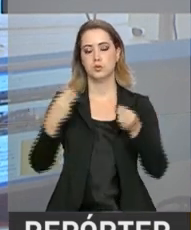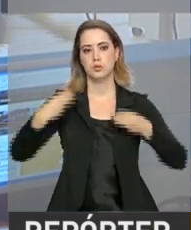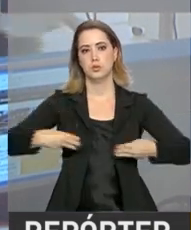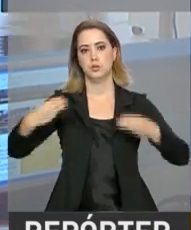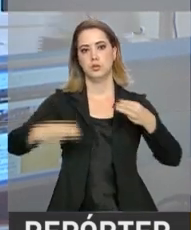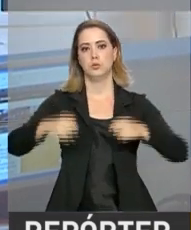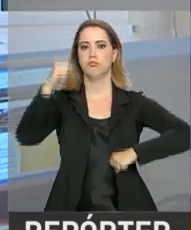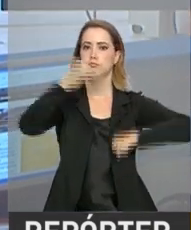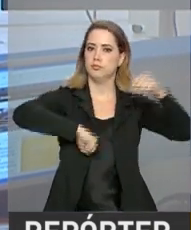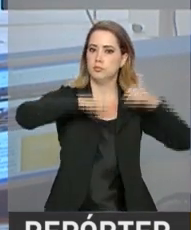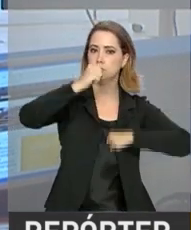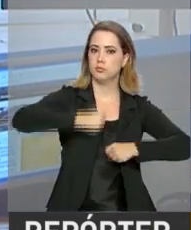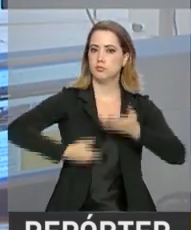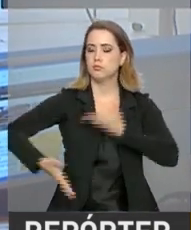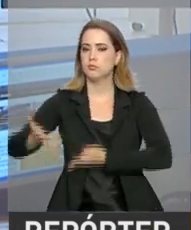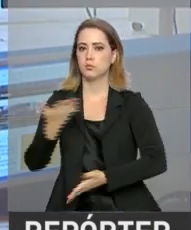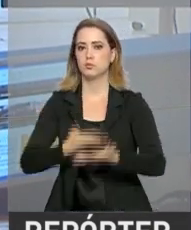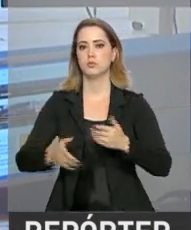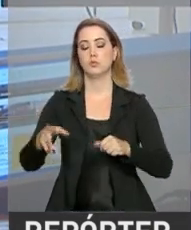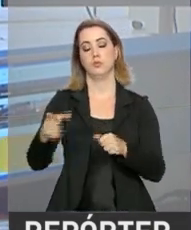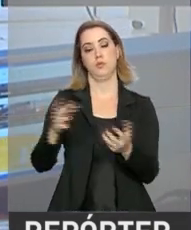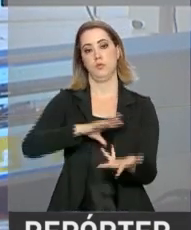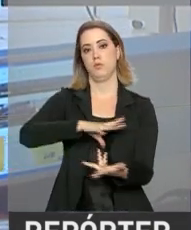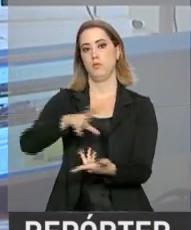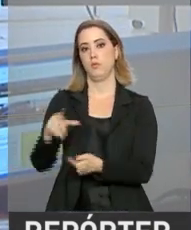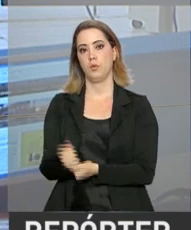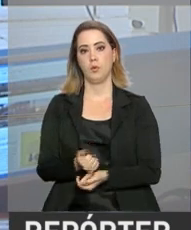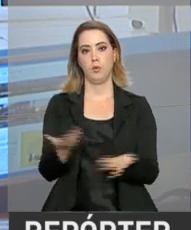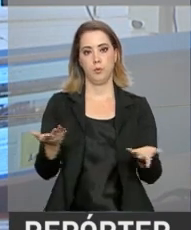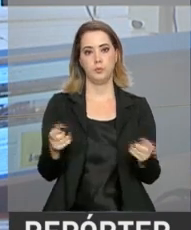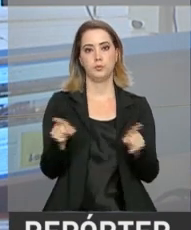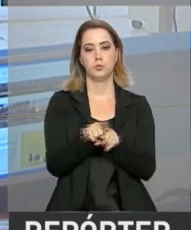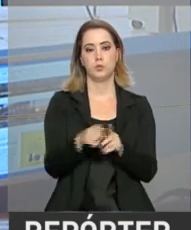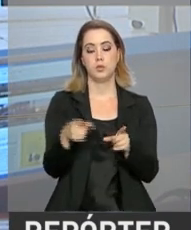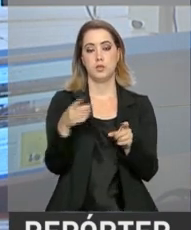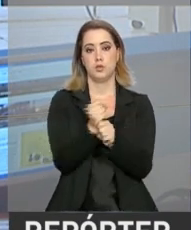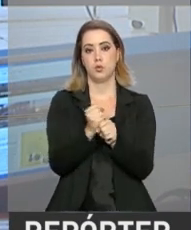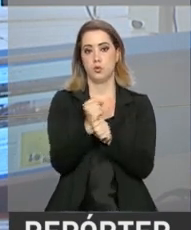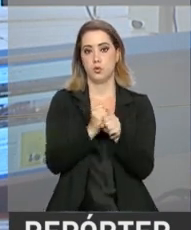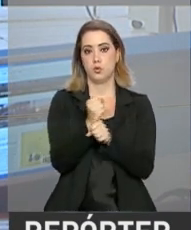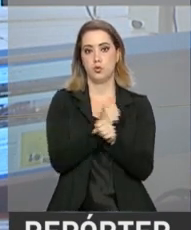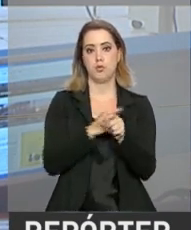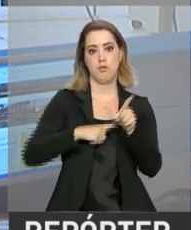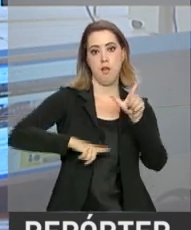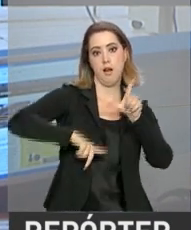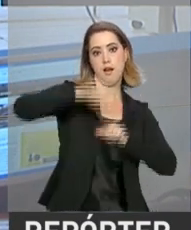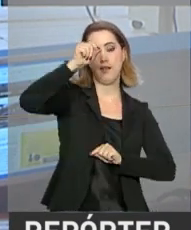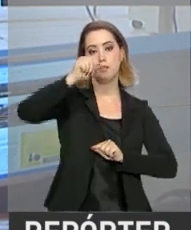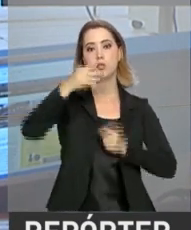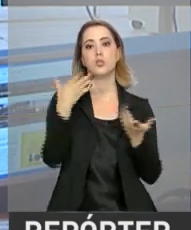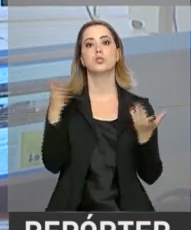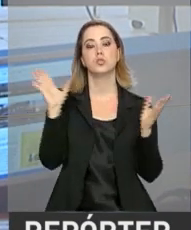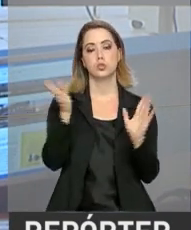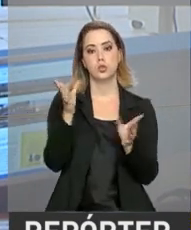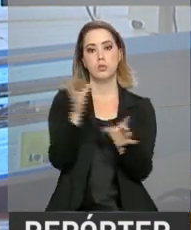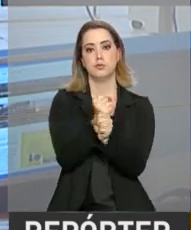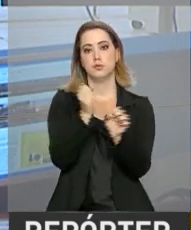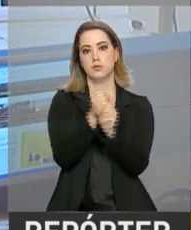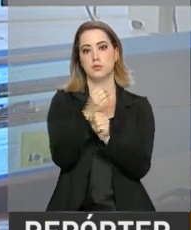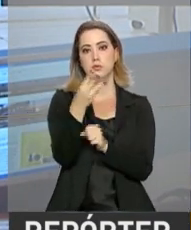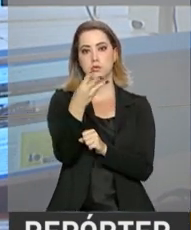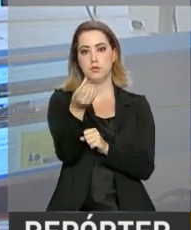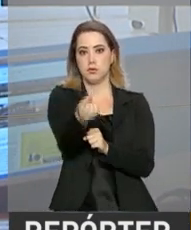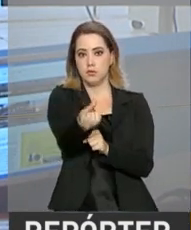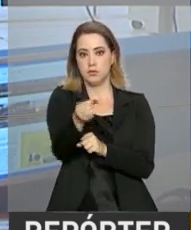da Indústria, Comércio Exterior e Serviços. Este ano, o país caminha para um saldo comercial recorde e já acumula um superávit de